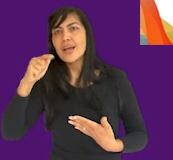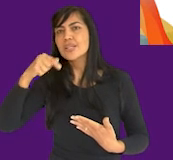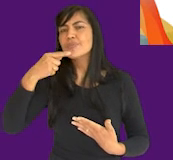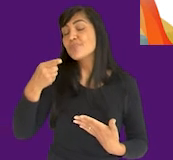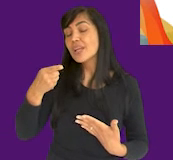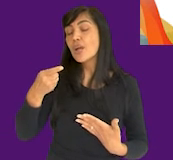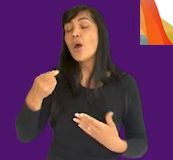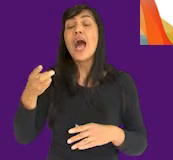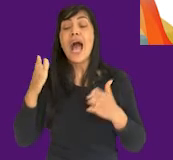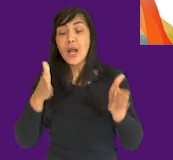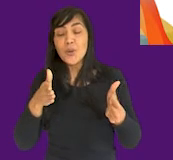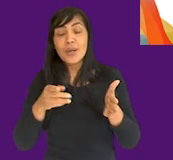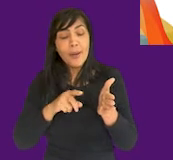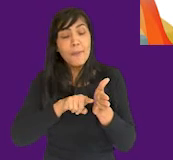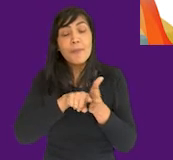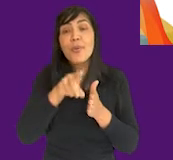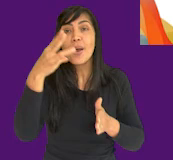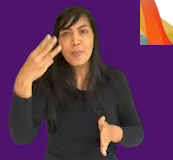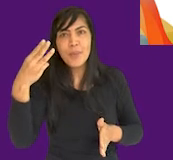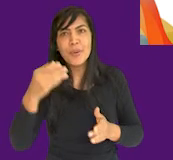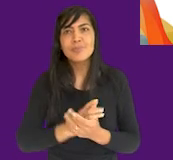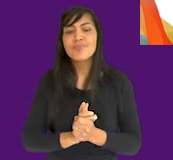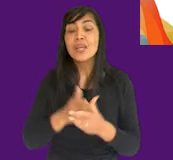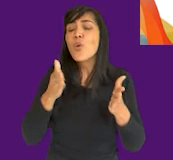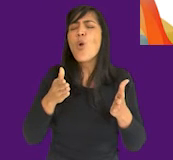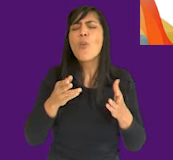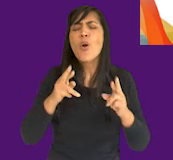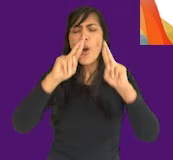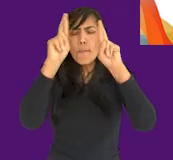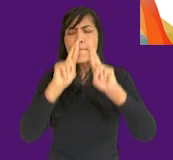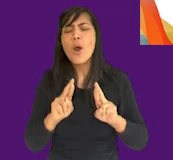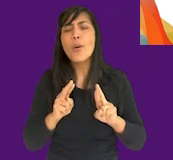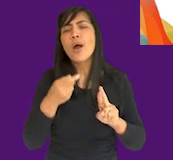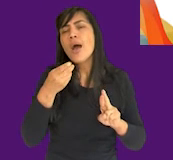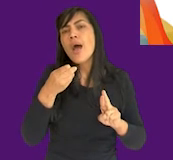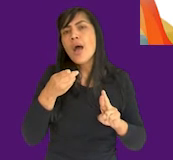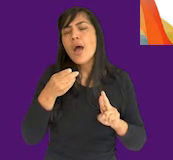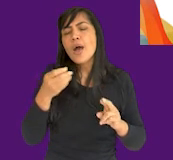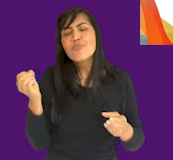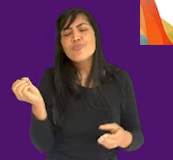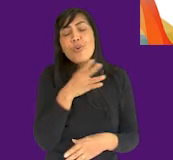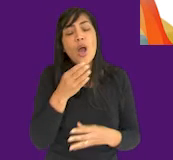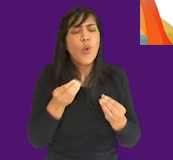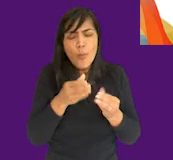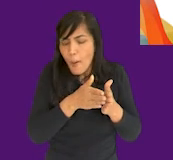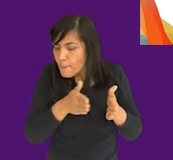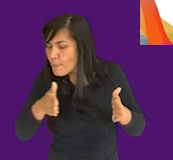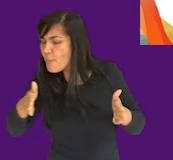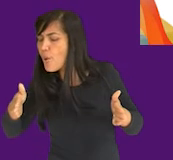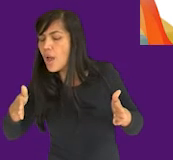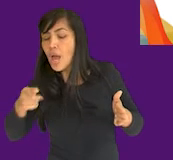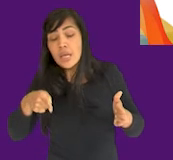agora vamos a terceira pergunta como é que funciona essa olimpíada da Inovação qualquer o processo qualquer a